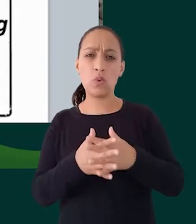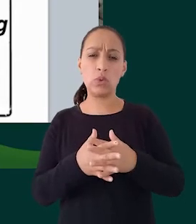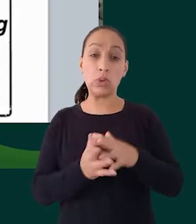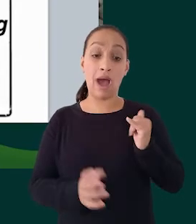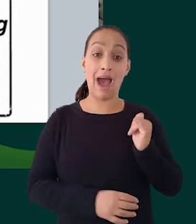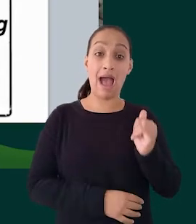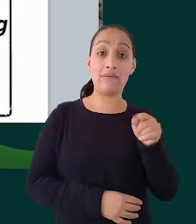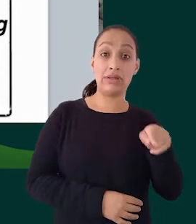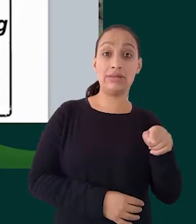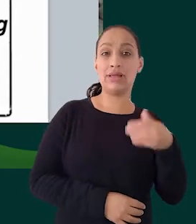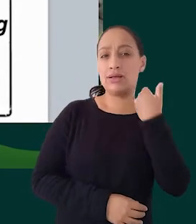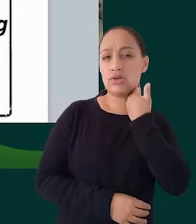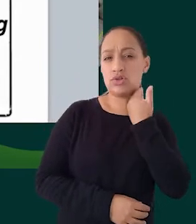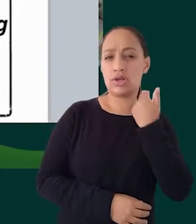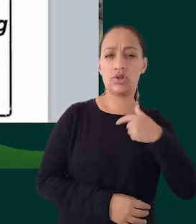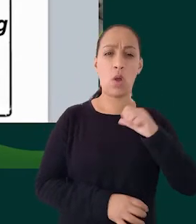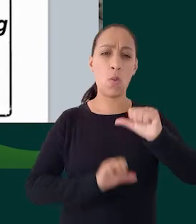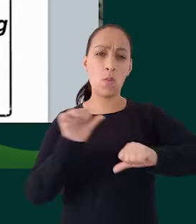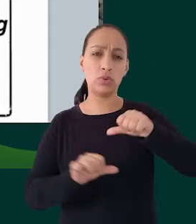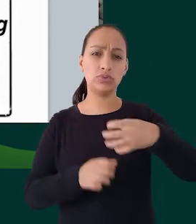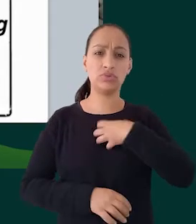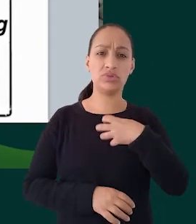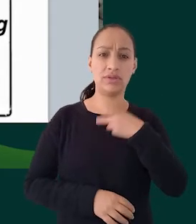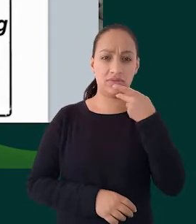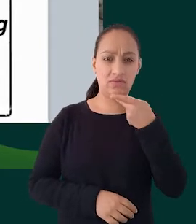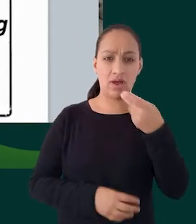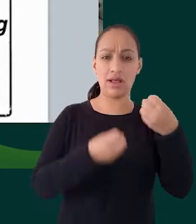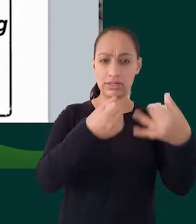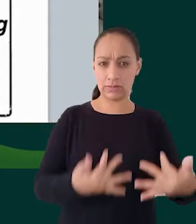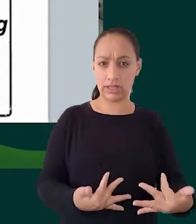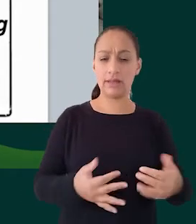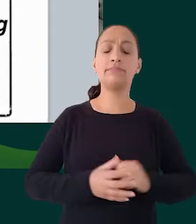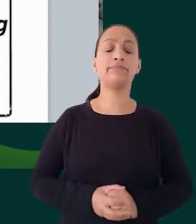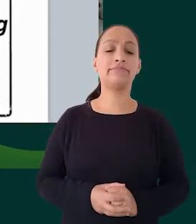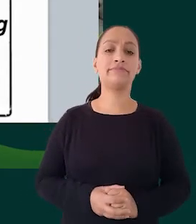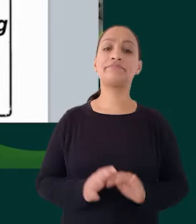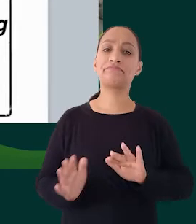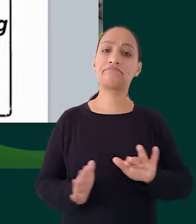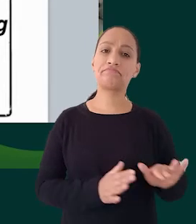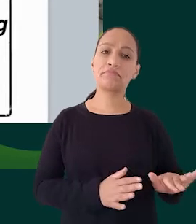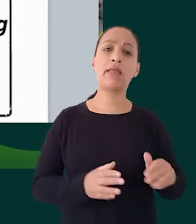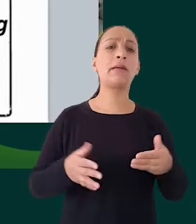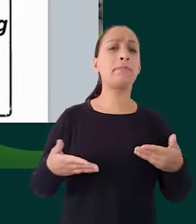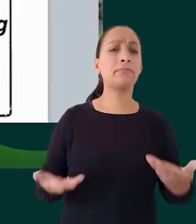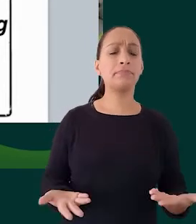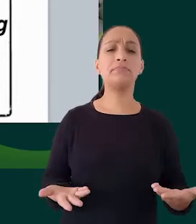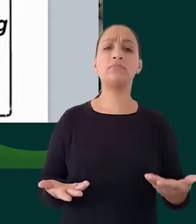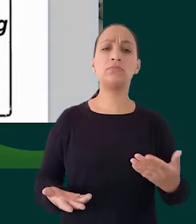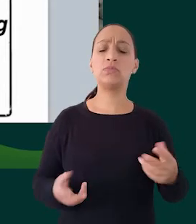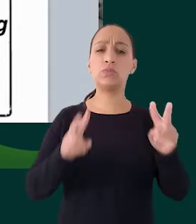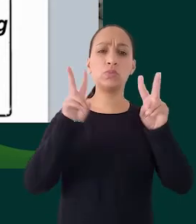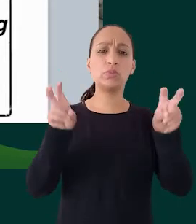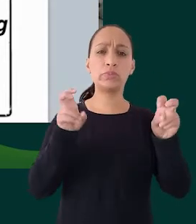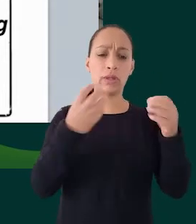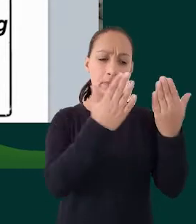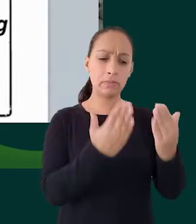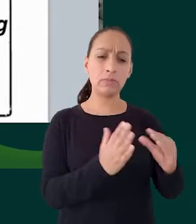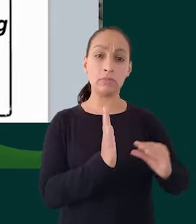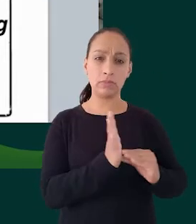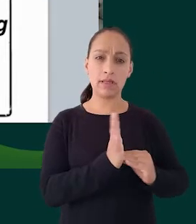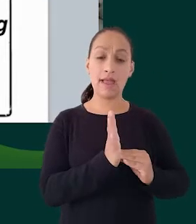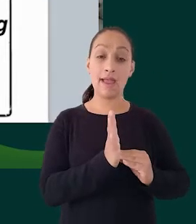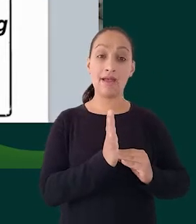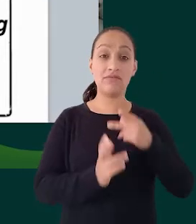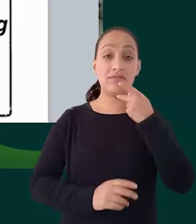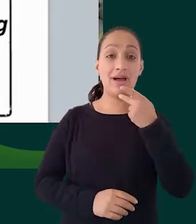maneira de abordar. Bem, então, falar sobre machine learning, né, é basicamente falar sobre dados e sobre